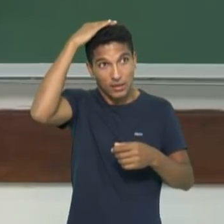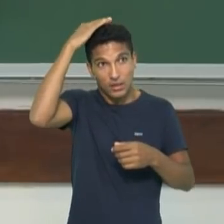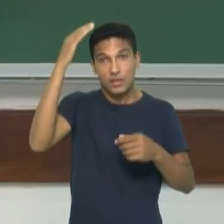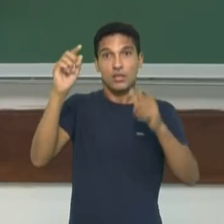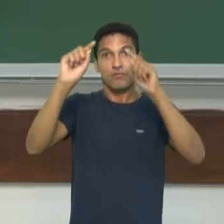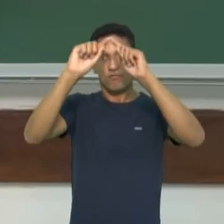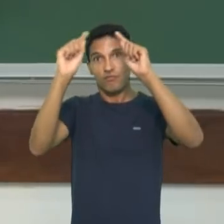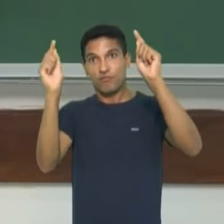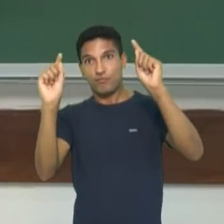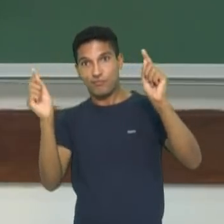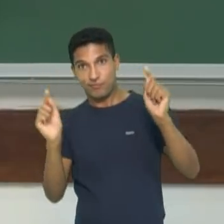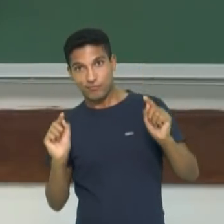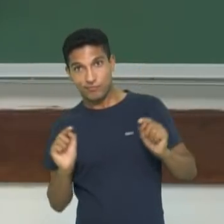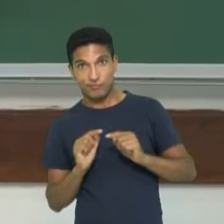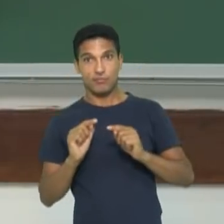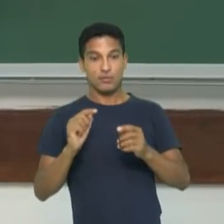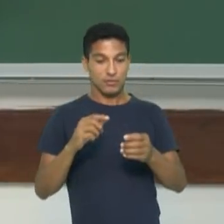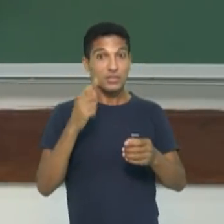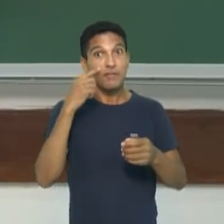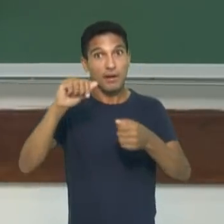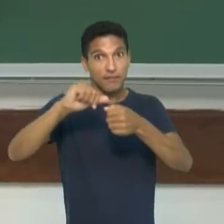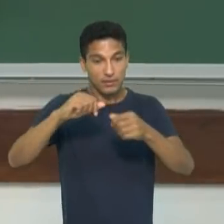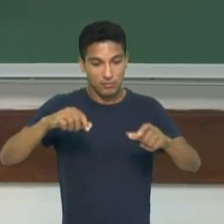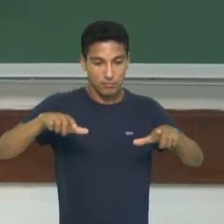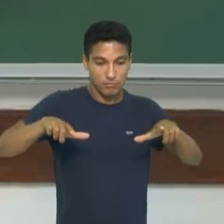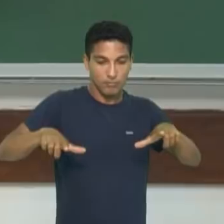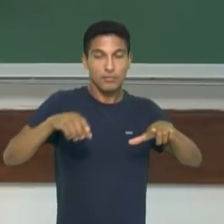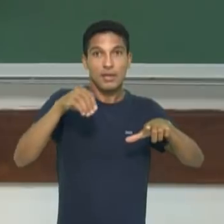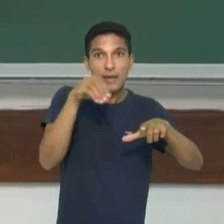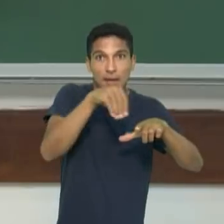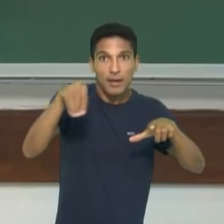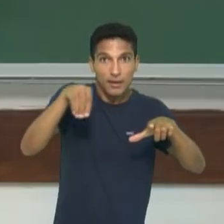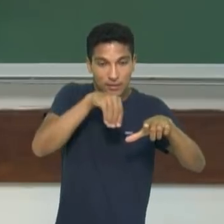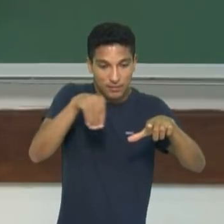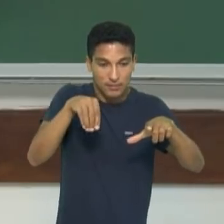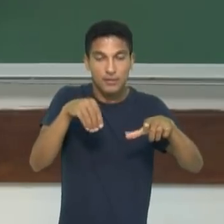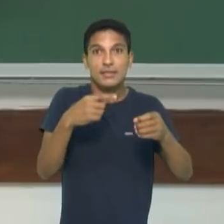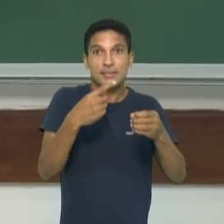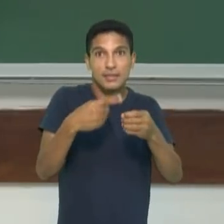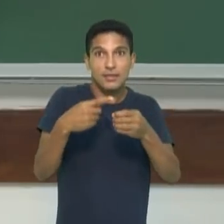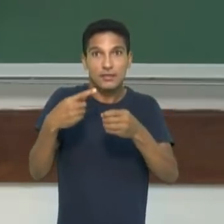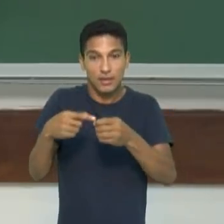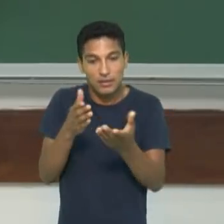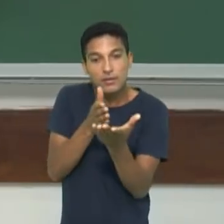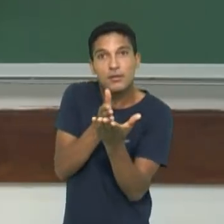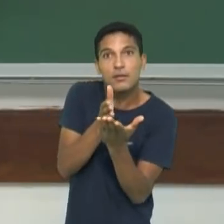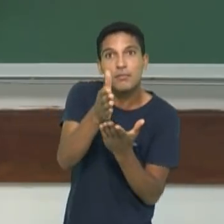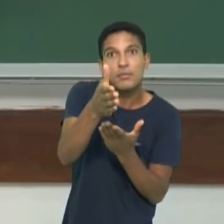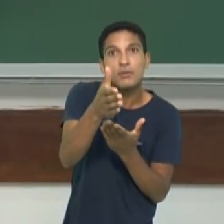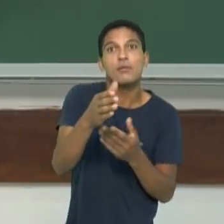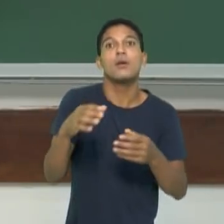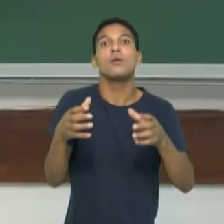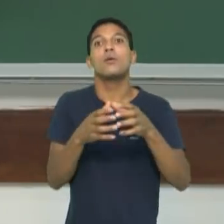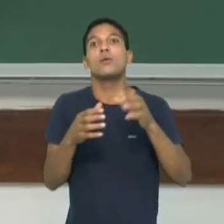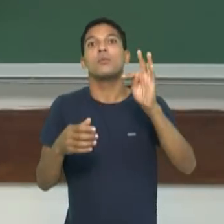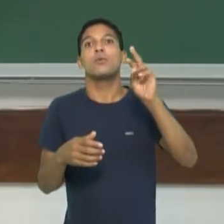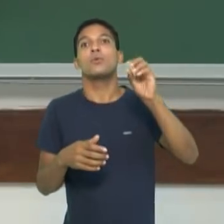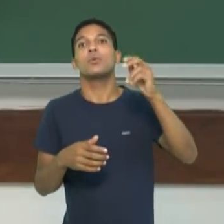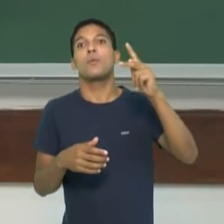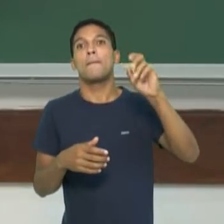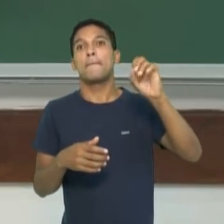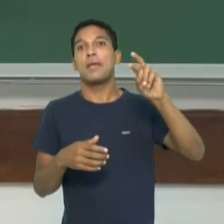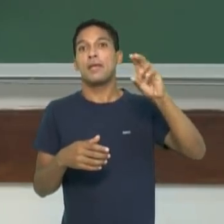colocar alguma coisa que lembre a sua fundação, que lembre que os tropeiros passaram por ali, miniaturas,